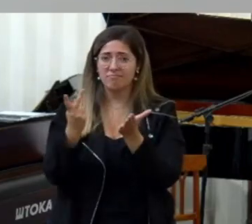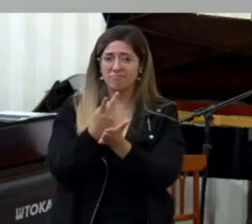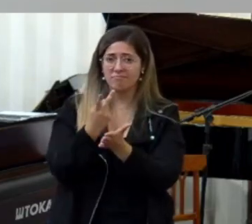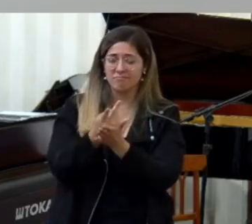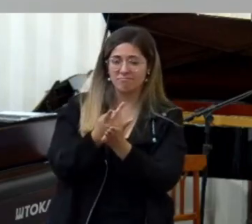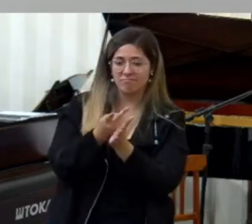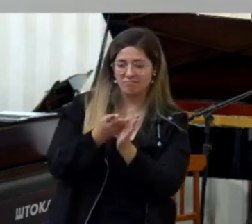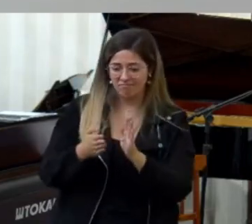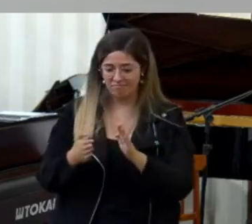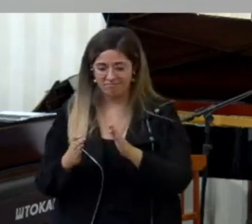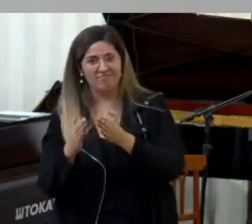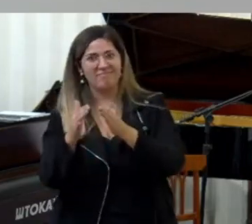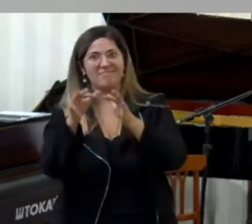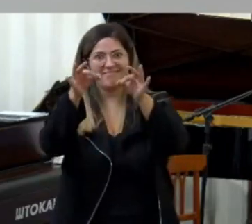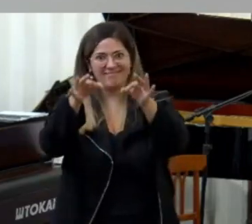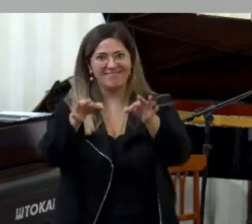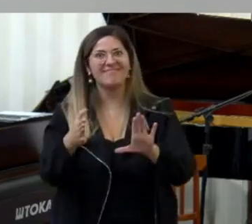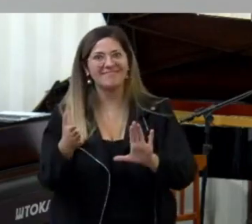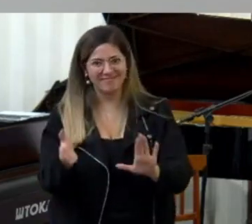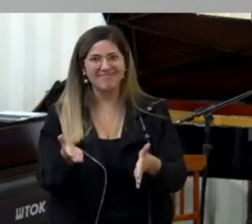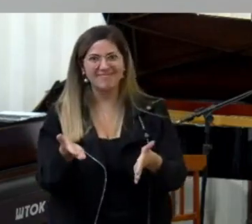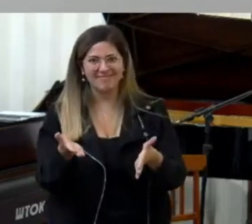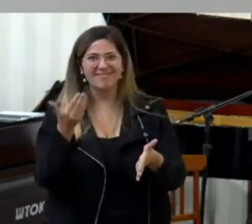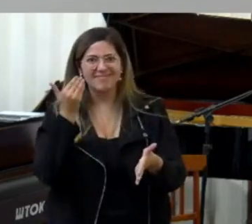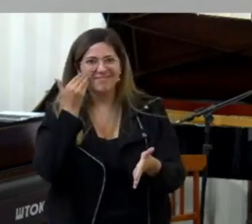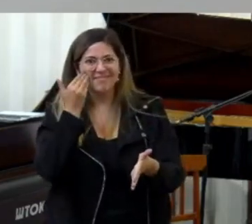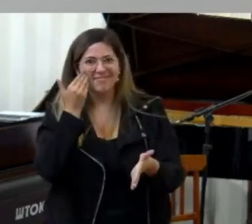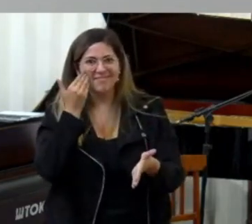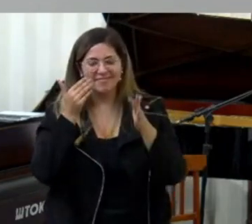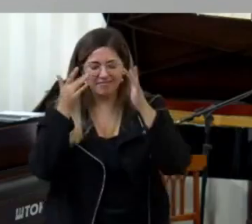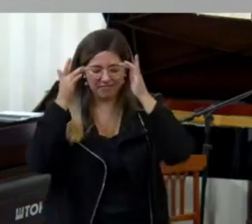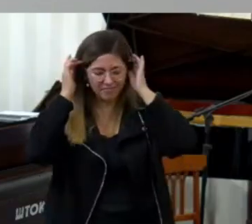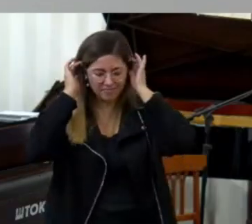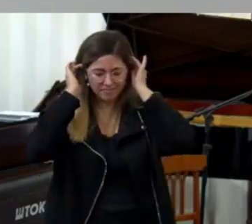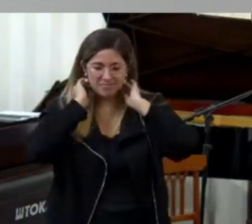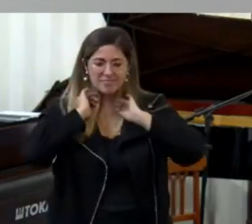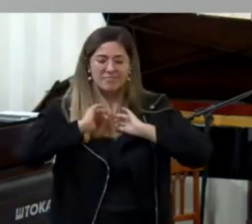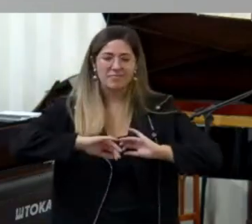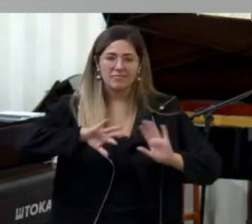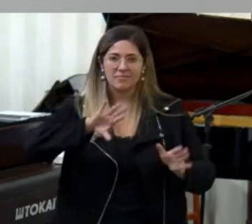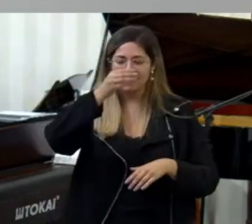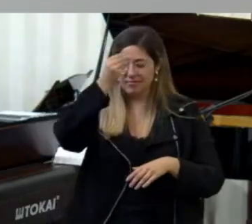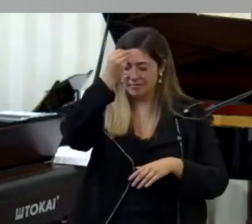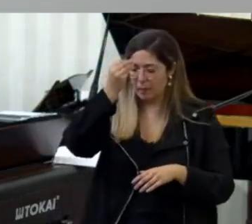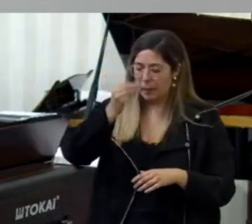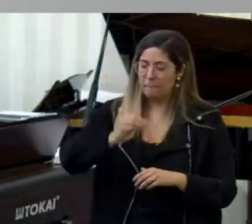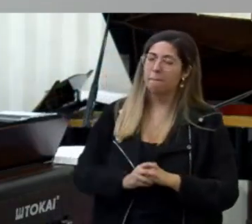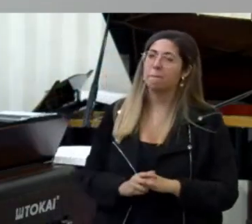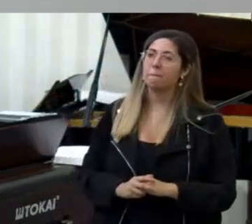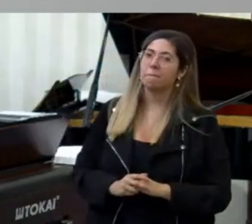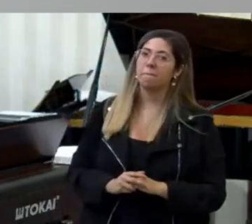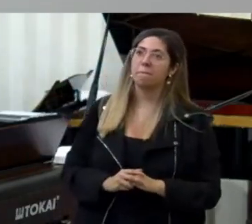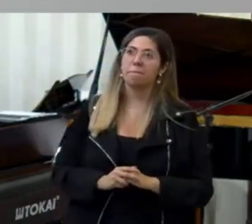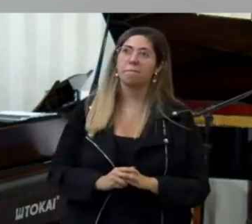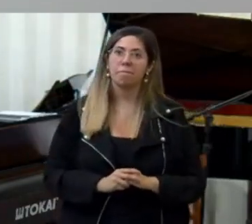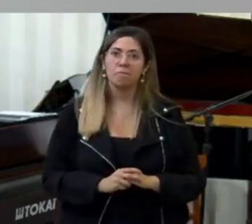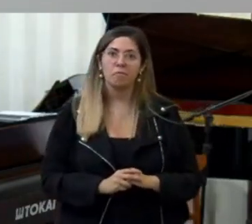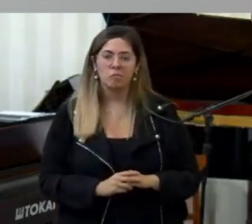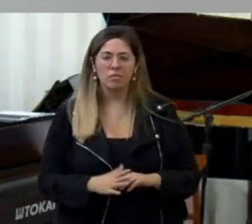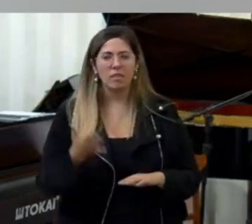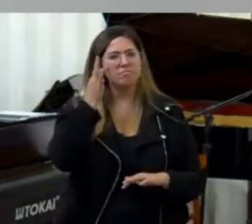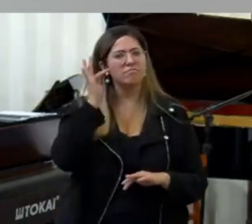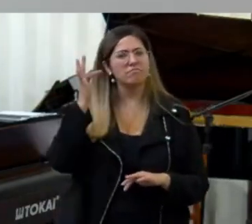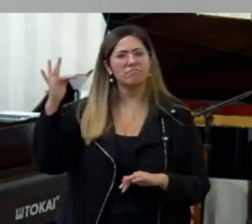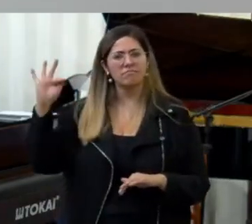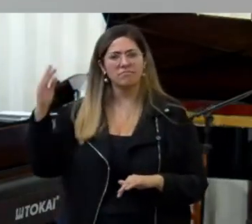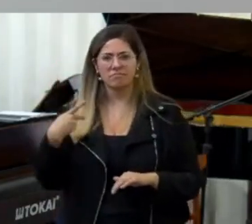suas veredas. É um paradoxo para mim, sou um estudioso da humanidade, sou um cientista da religião, estou o tempo